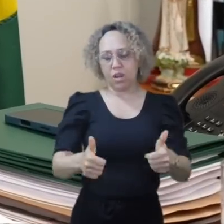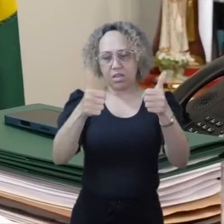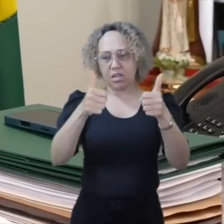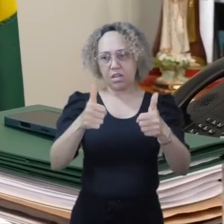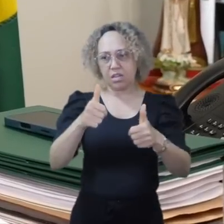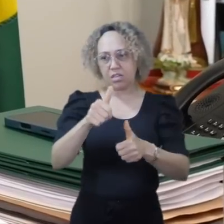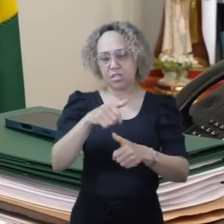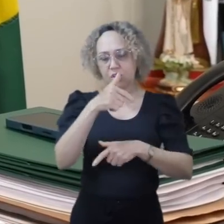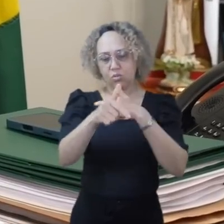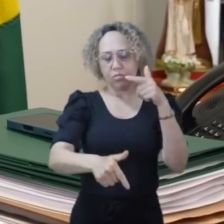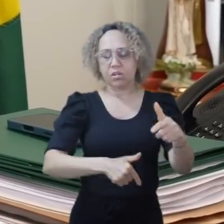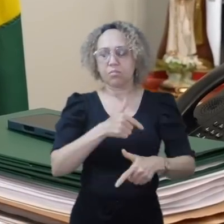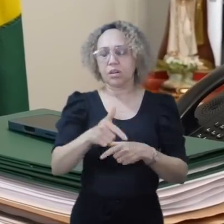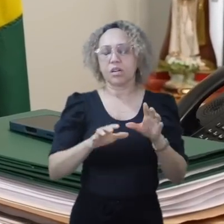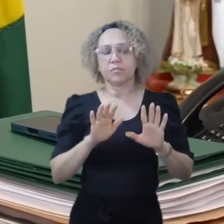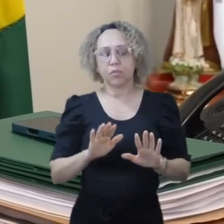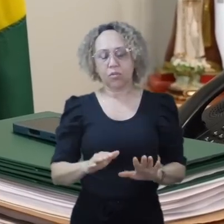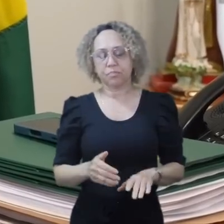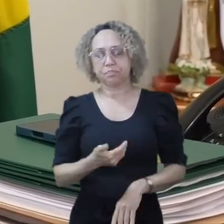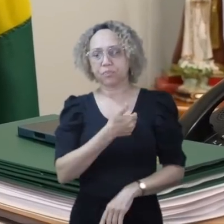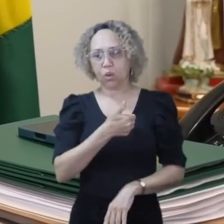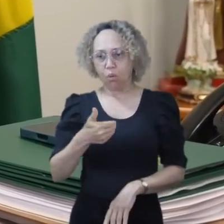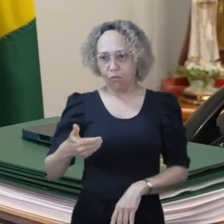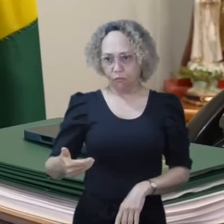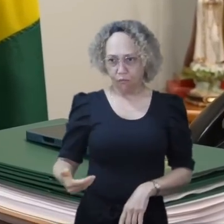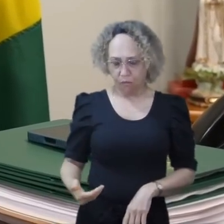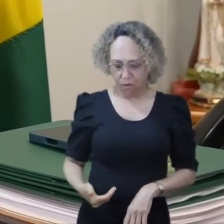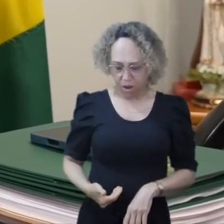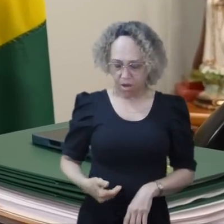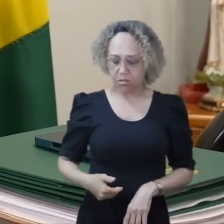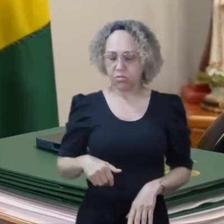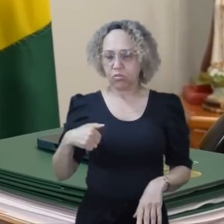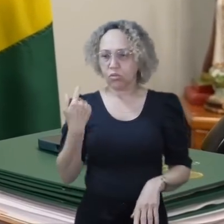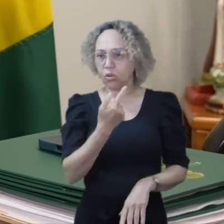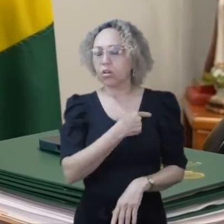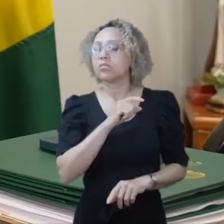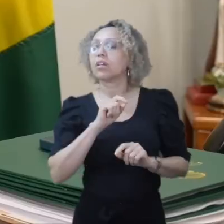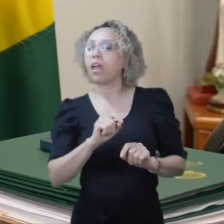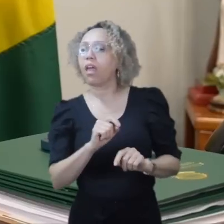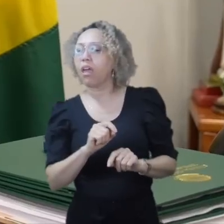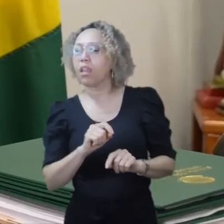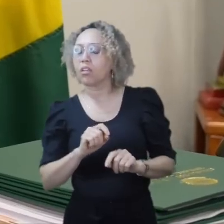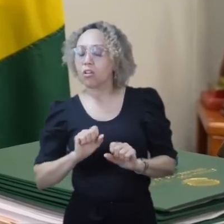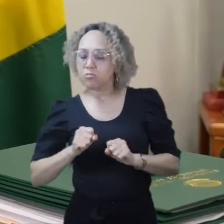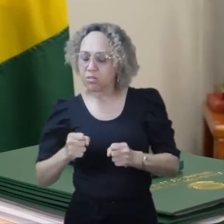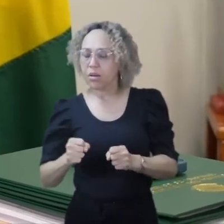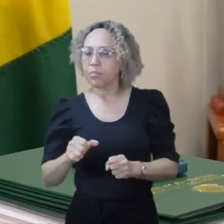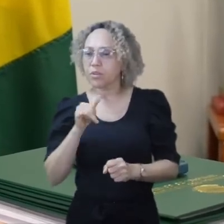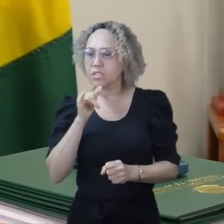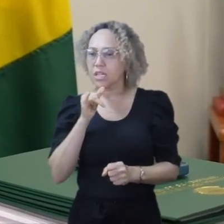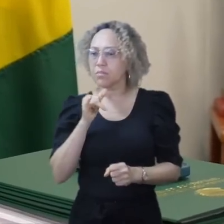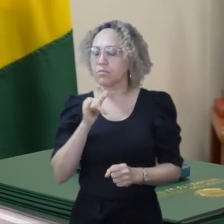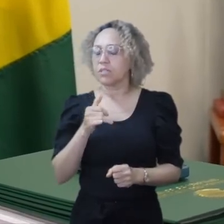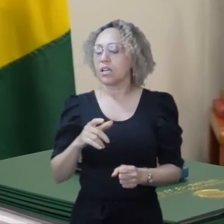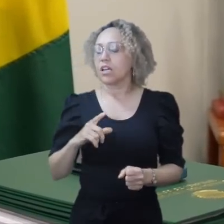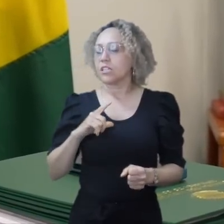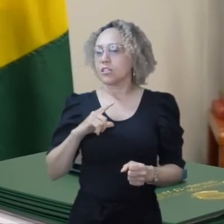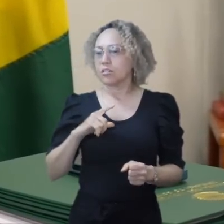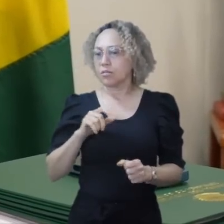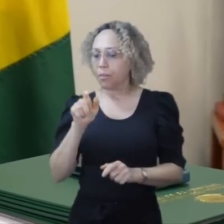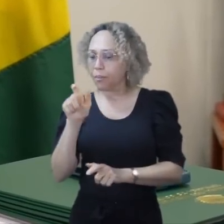enquanto governo, muito para acabar com o trabalho análogo, né? Que isso, nessa semana, nós vimos exemplos de que pessoas